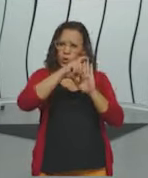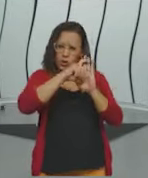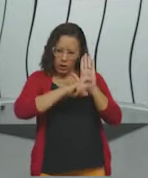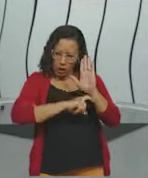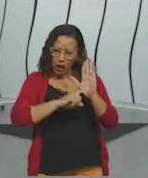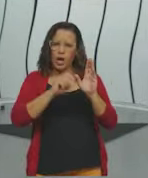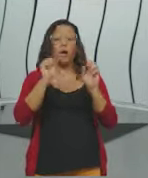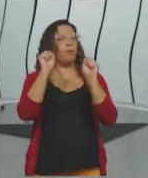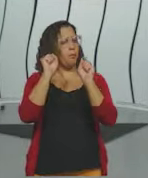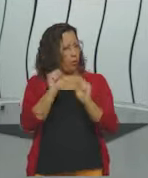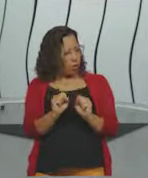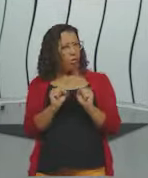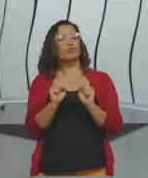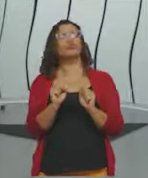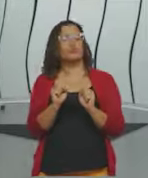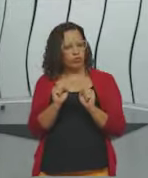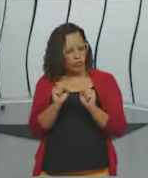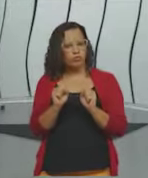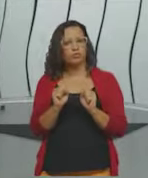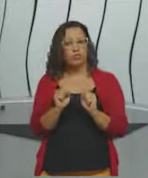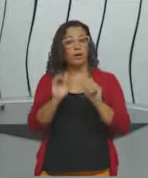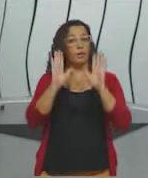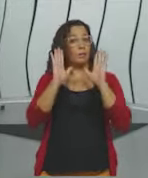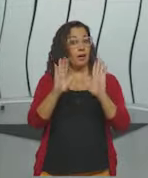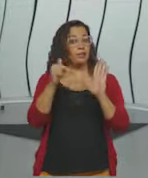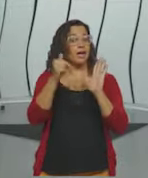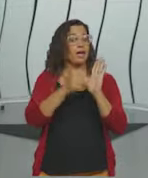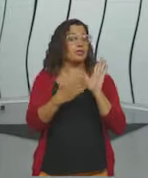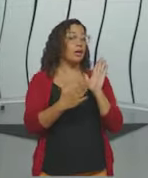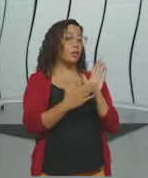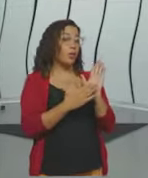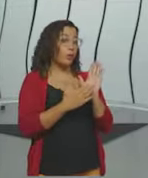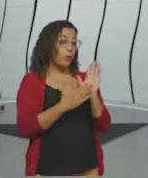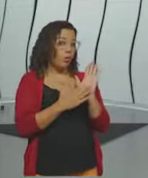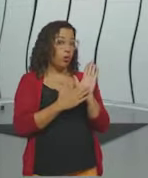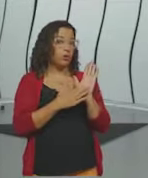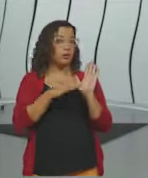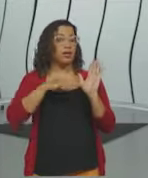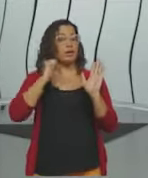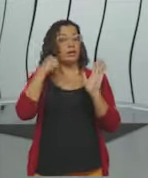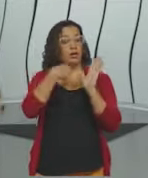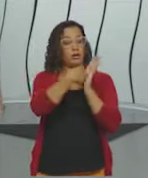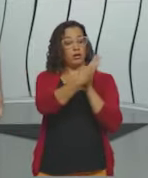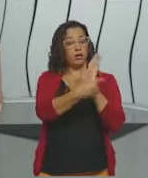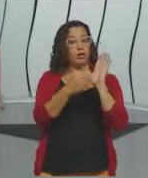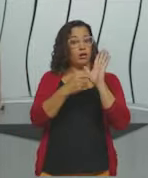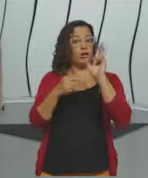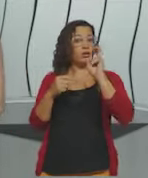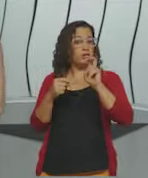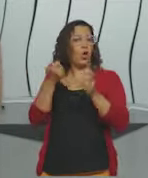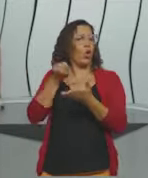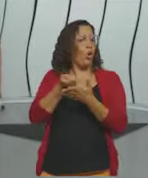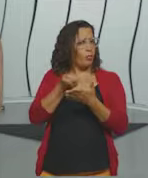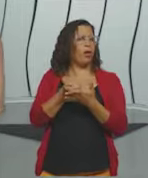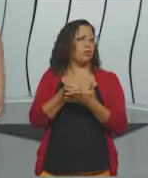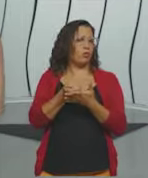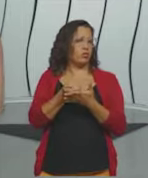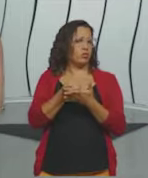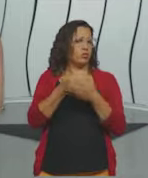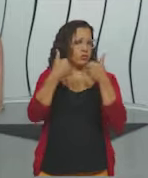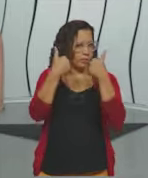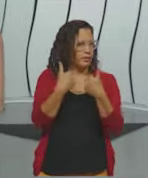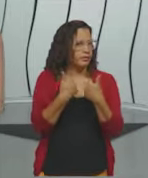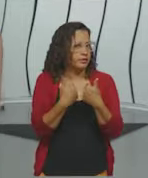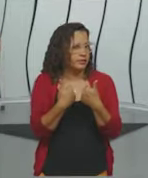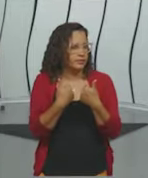fazer isso, desde que esta proposta tenha os 5 elementos obrigatórios que nós veremos daqui a pouco.